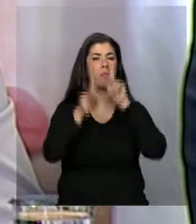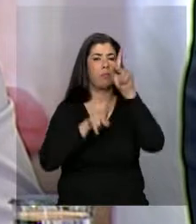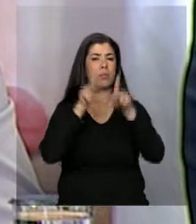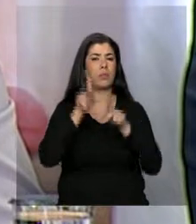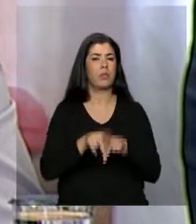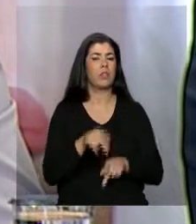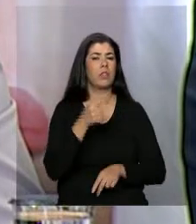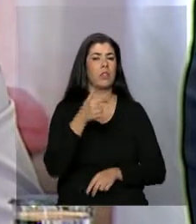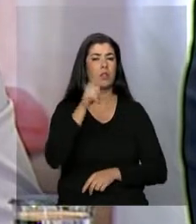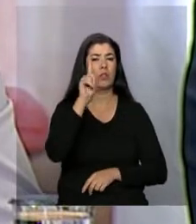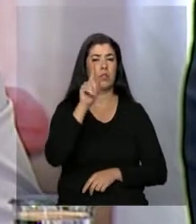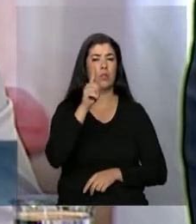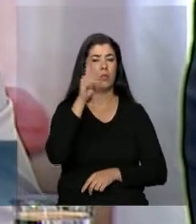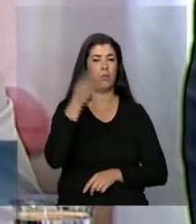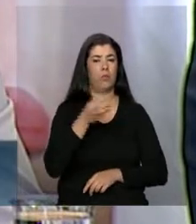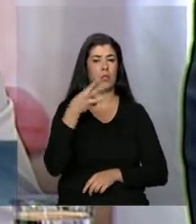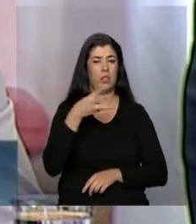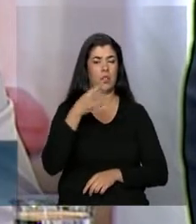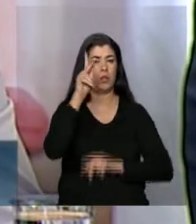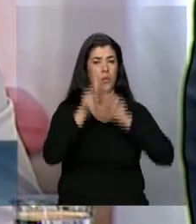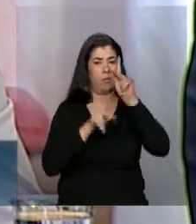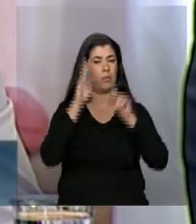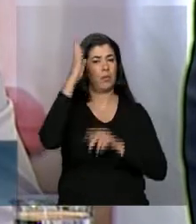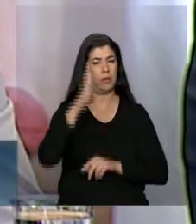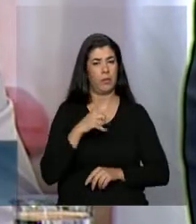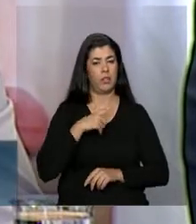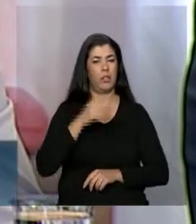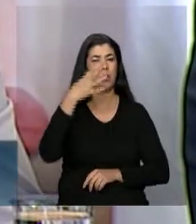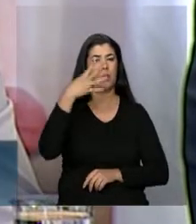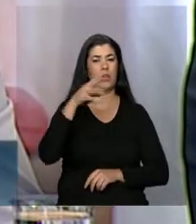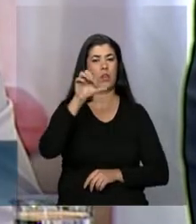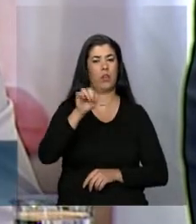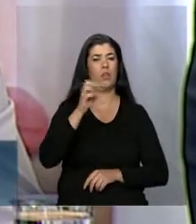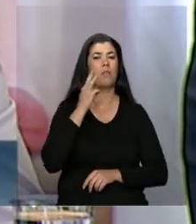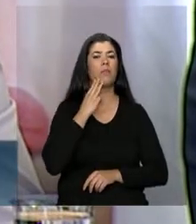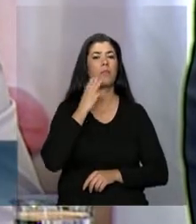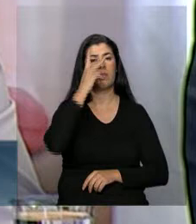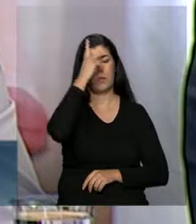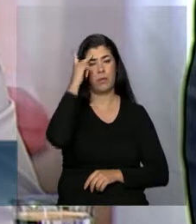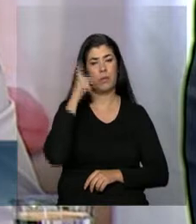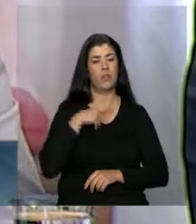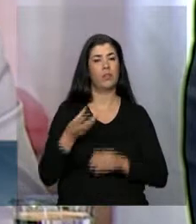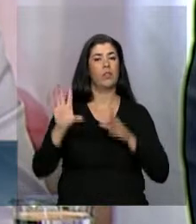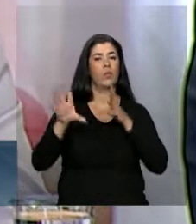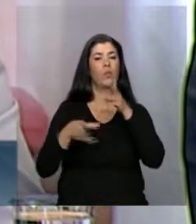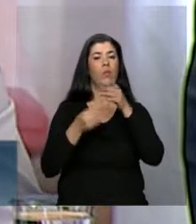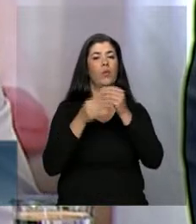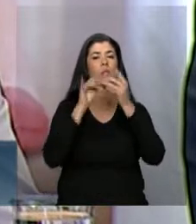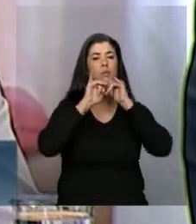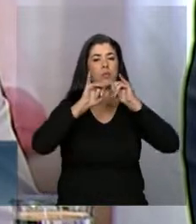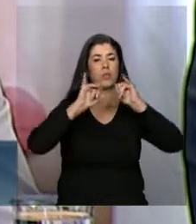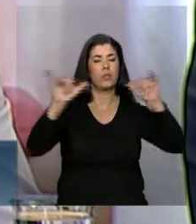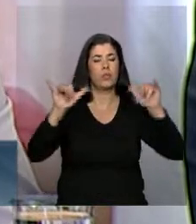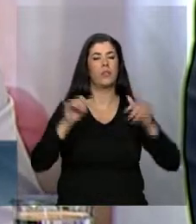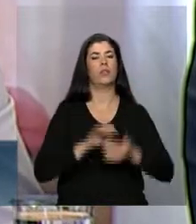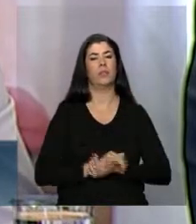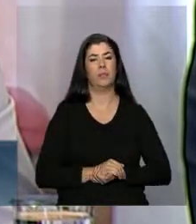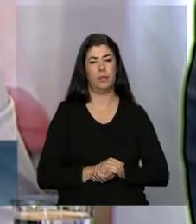de quase 1/3 da população brasileira, e 49 milhões de brasileiros serão incluídos nessa campanha de